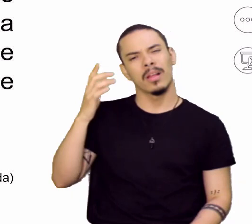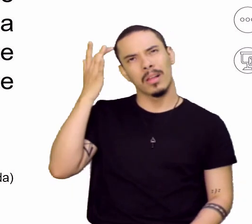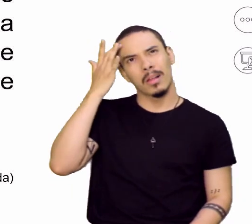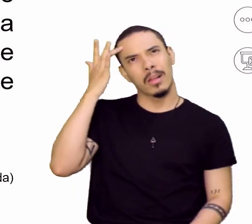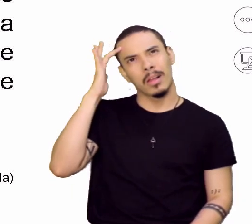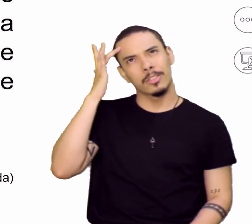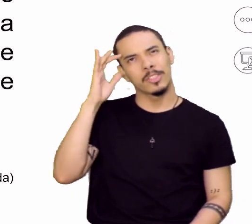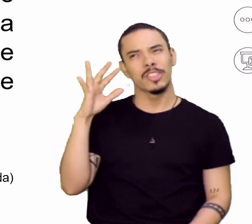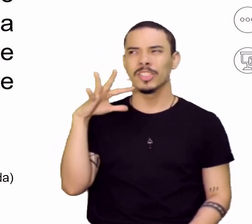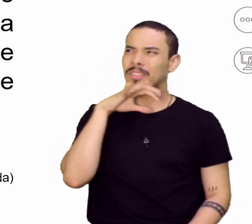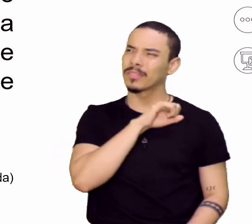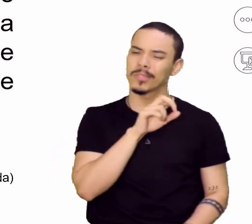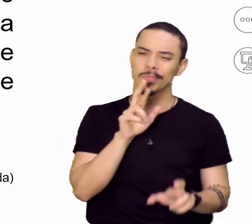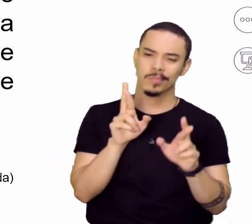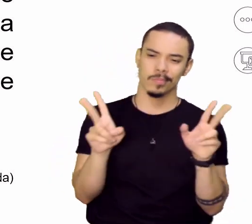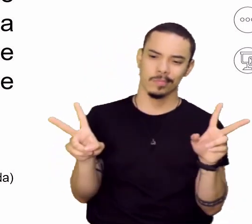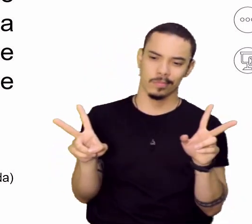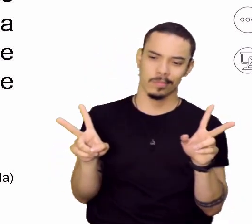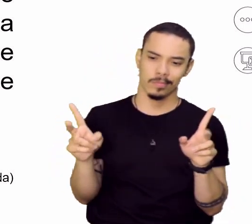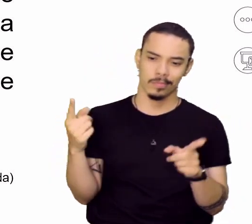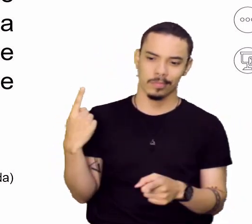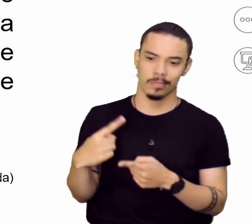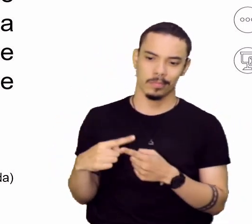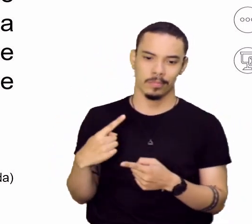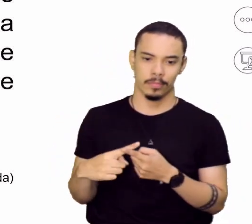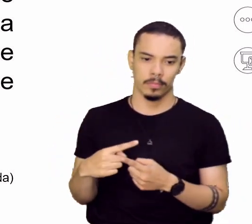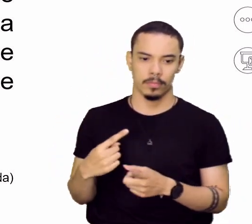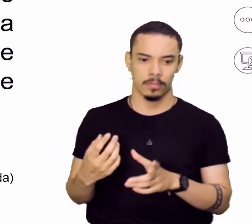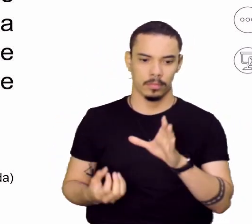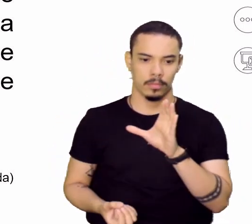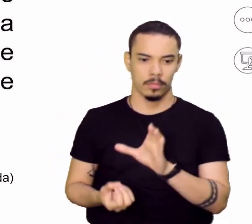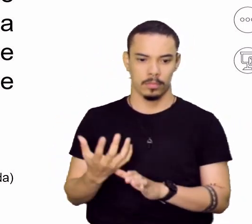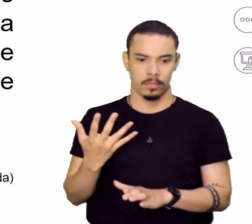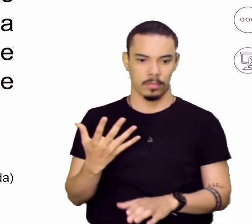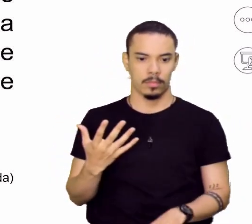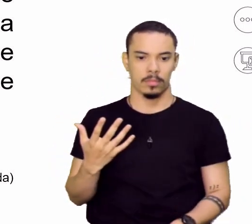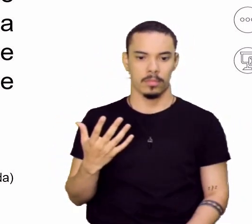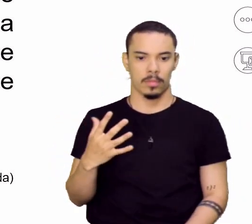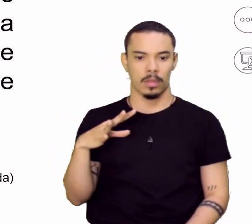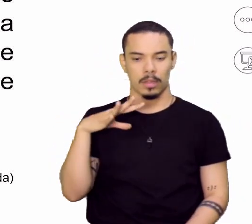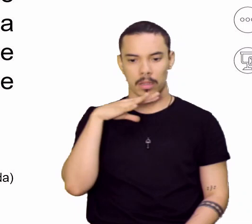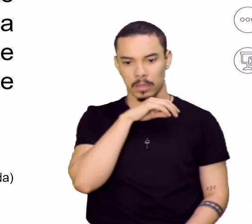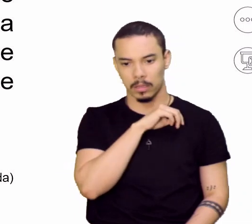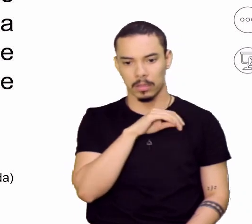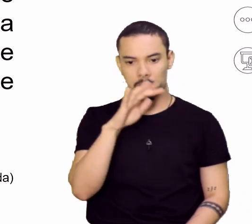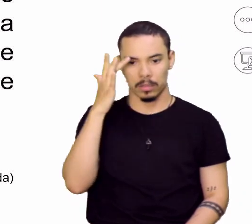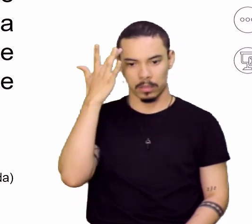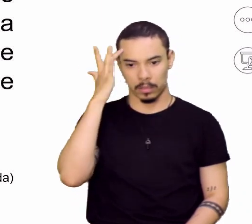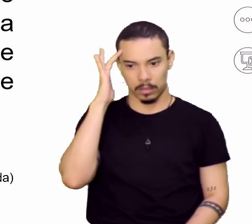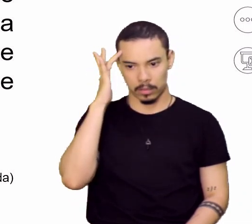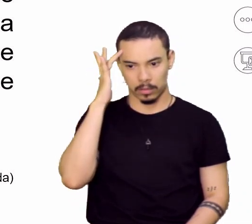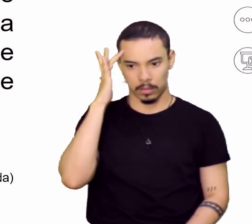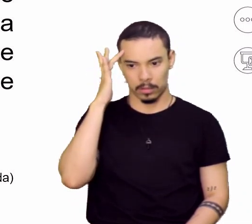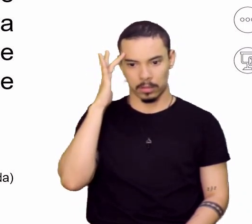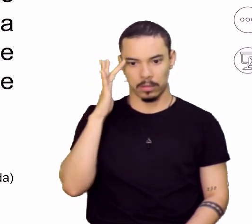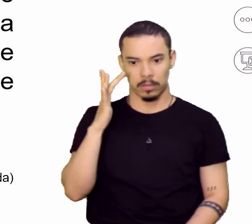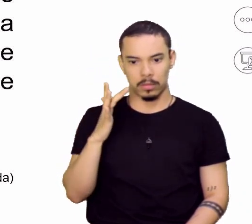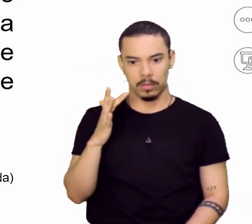contraditório buscar a essência naquilo que não é essencial, buscar a permanência naquilo que não permanece.